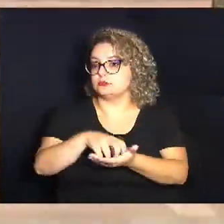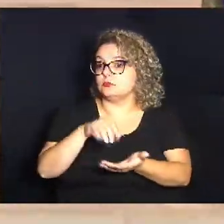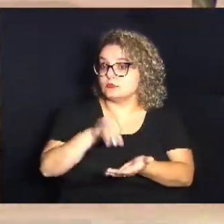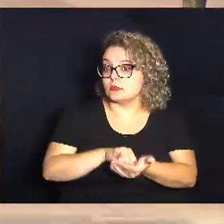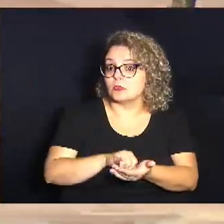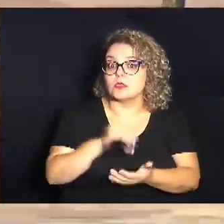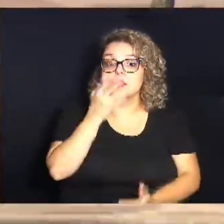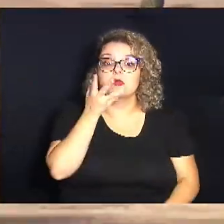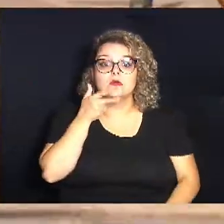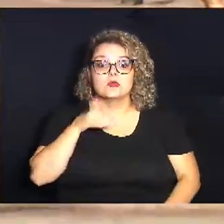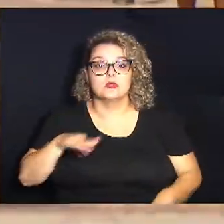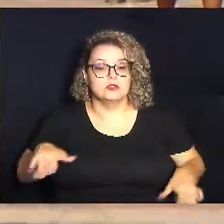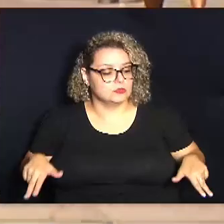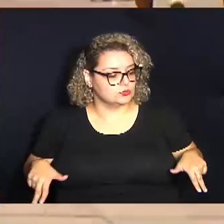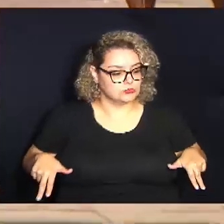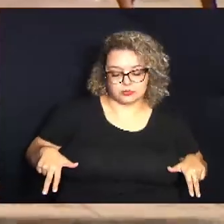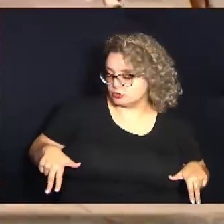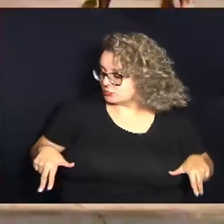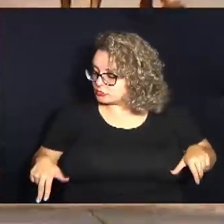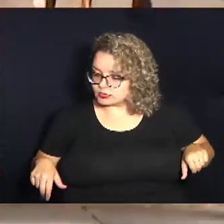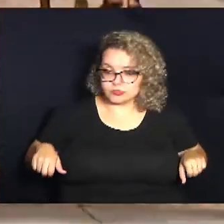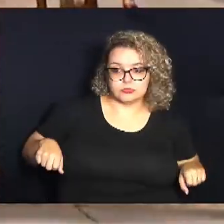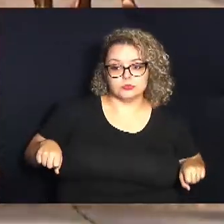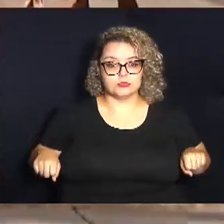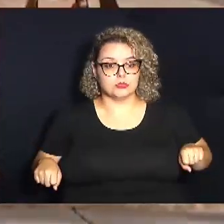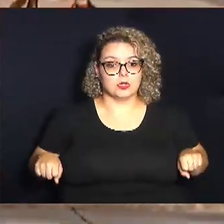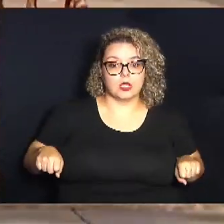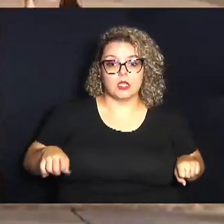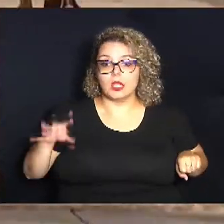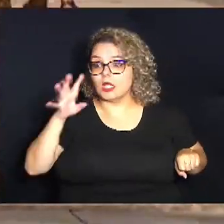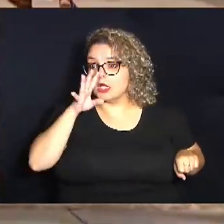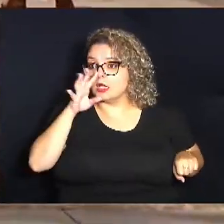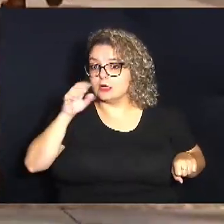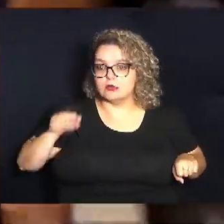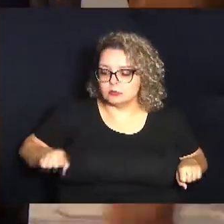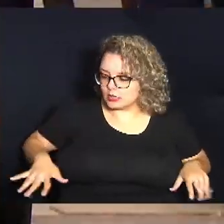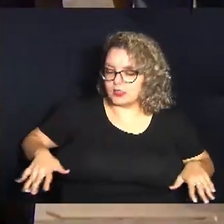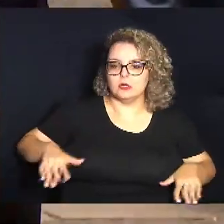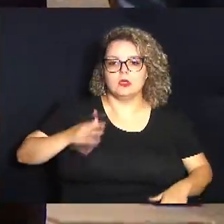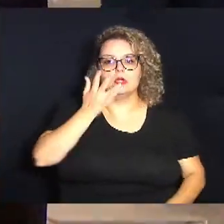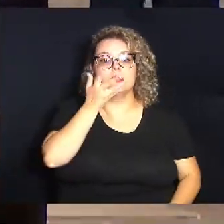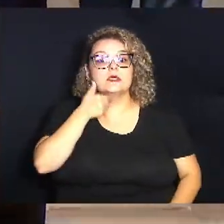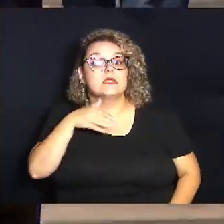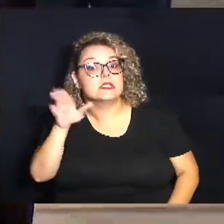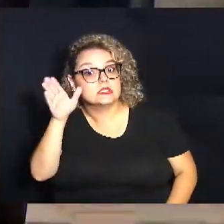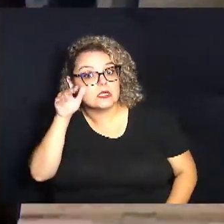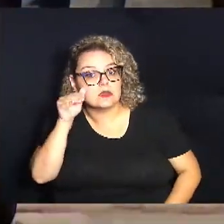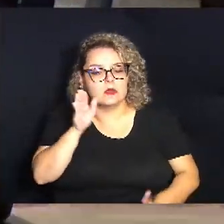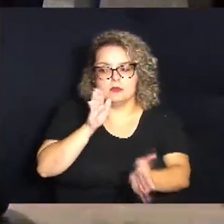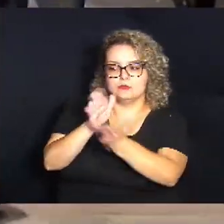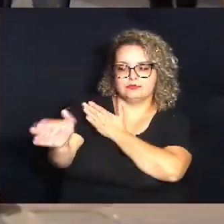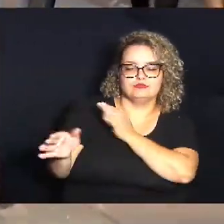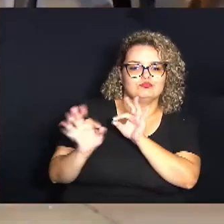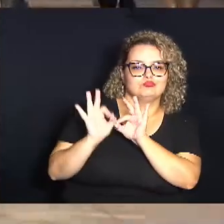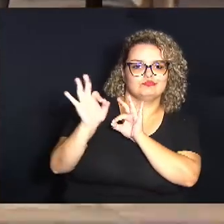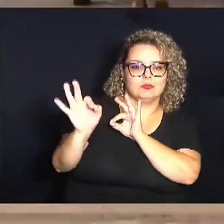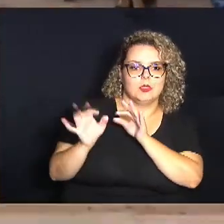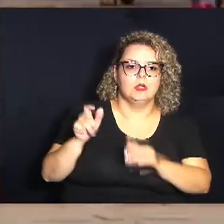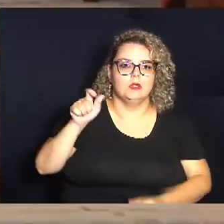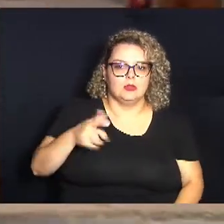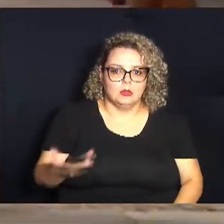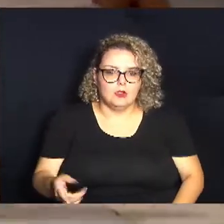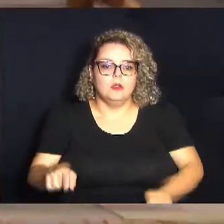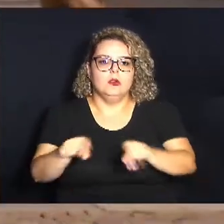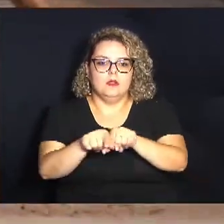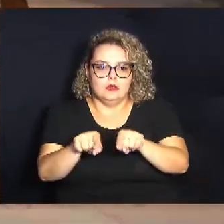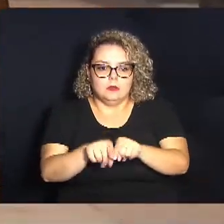com criança e você pode aí se distrair e largou a mão, criança é muito curiosa, pode se distanciar da pessoa e também